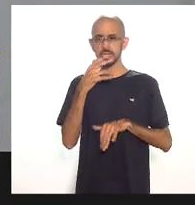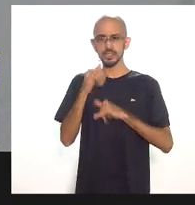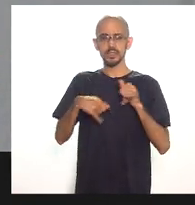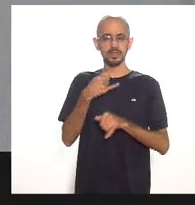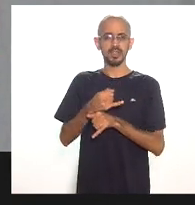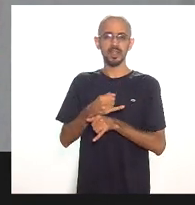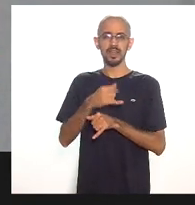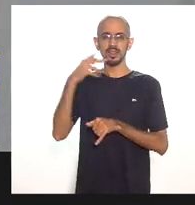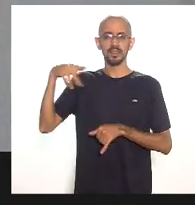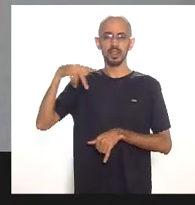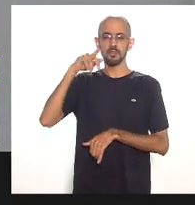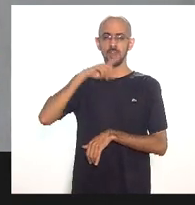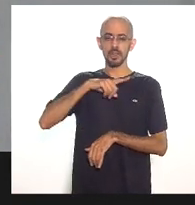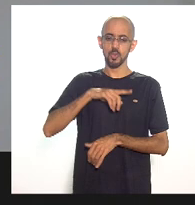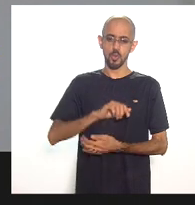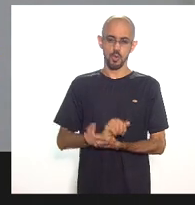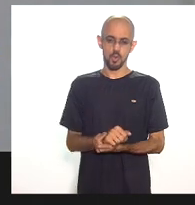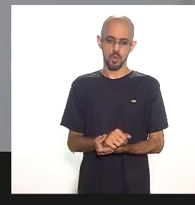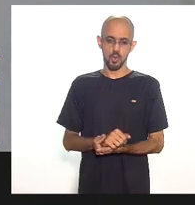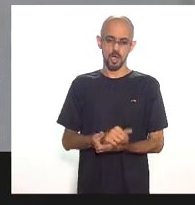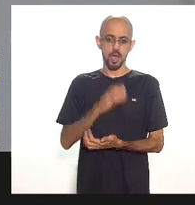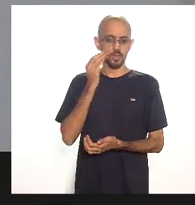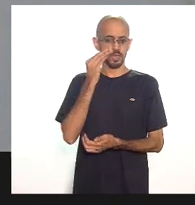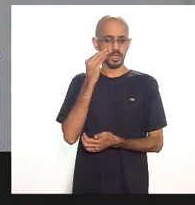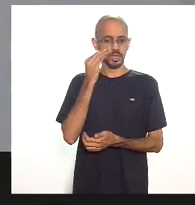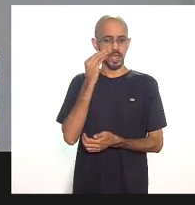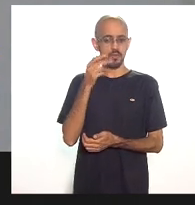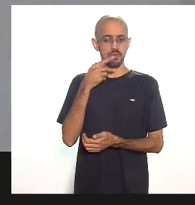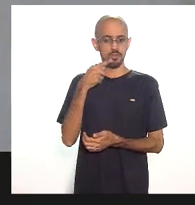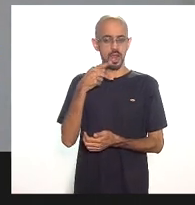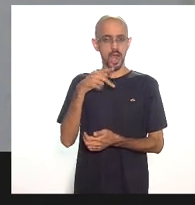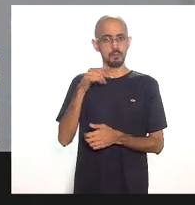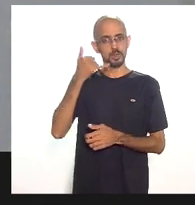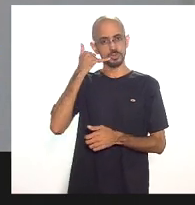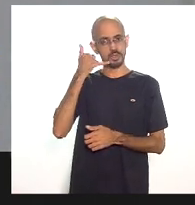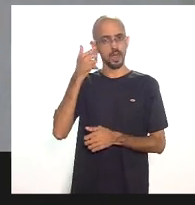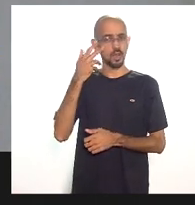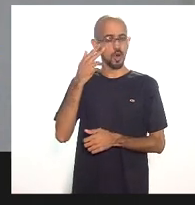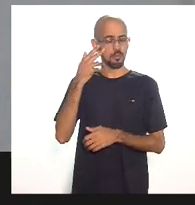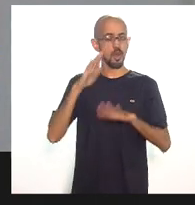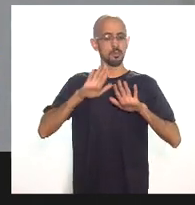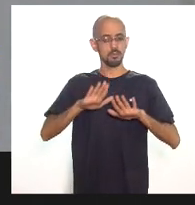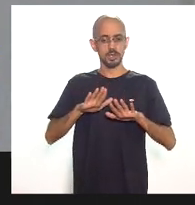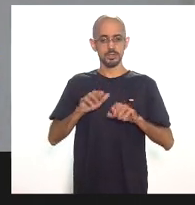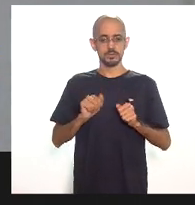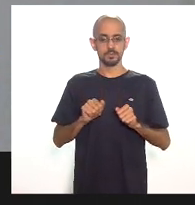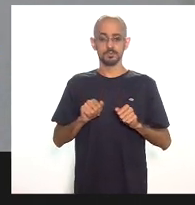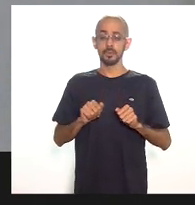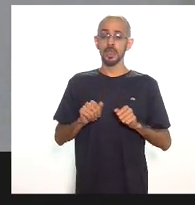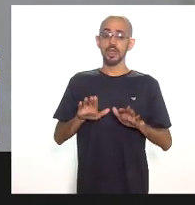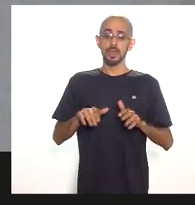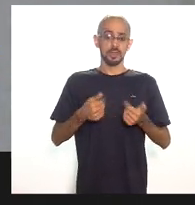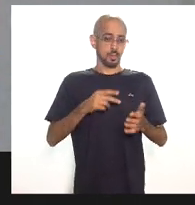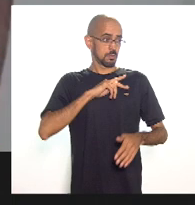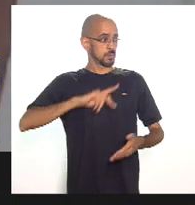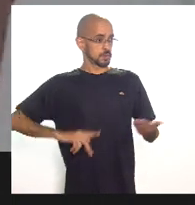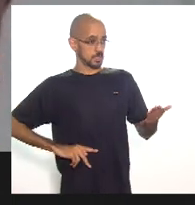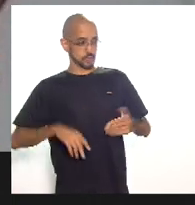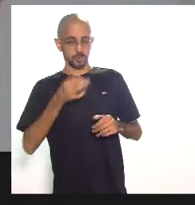sinal. Deixa eu tentar falar pelo celular normal. Mas, presidente, só para como sugestão,